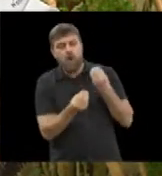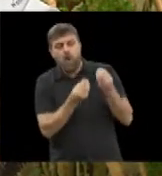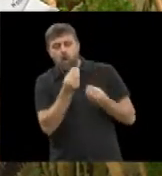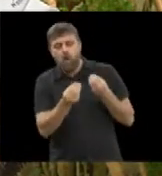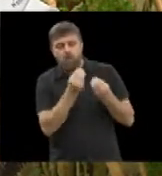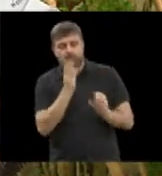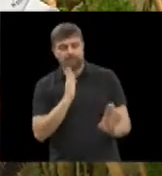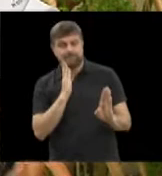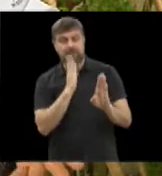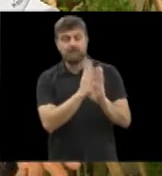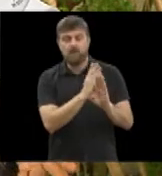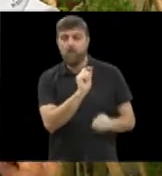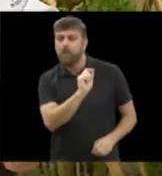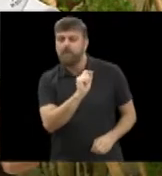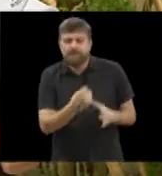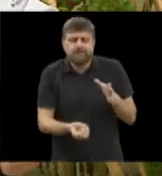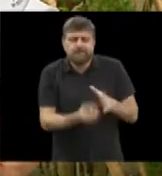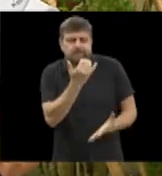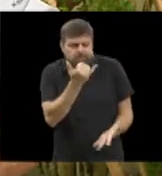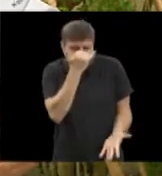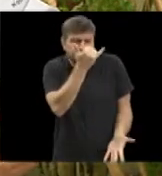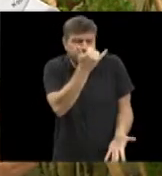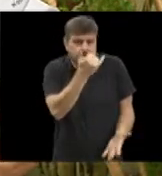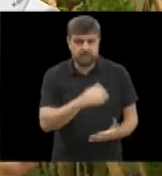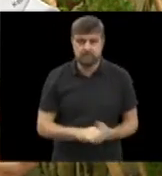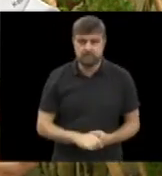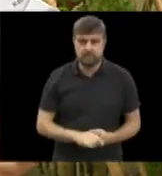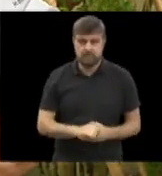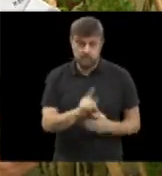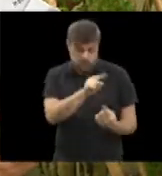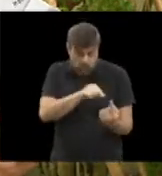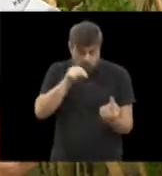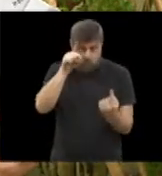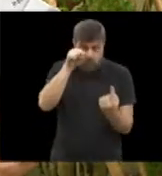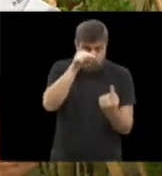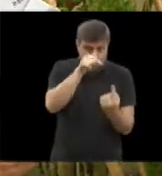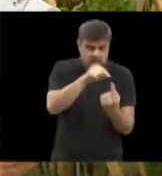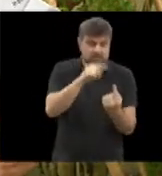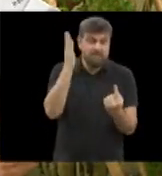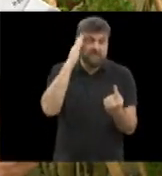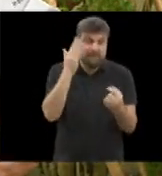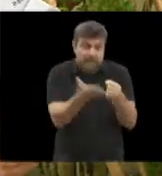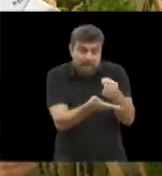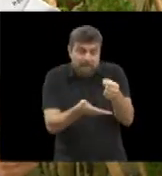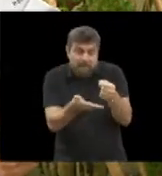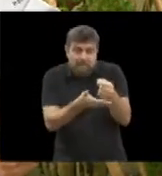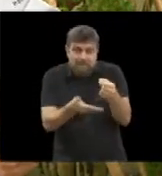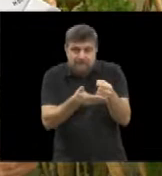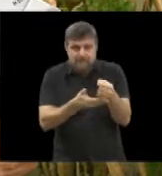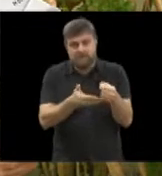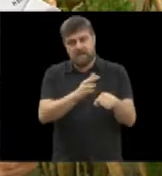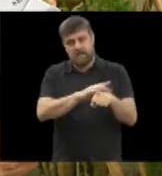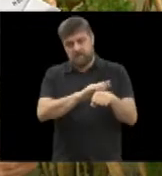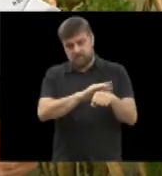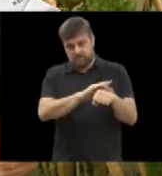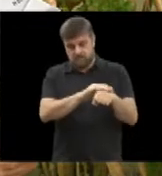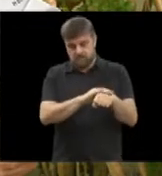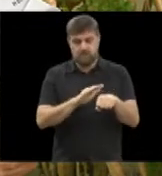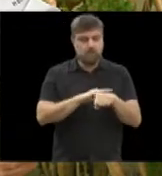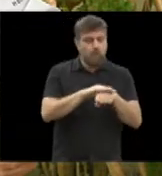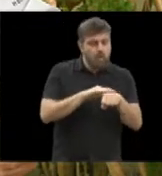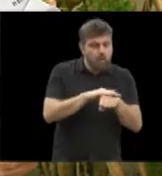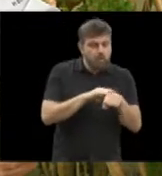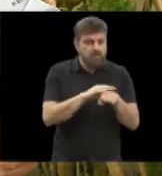de descobrir o que é que pode estar acontecendo. A meta é buscar a etiologia do problema. Então, você conversando com ela,